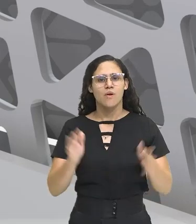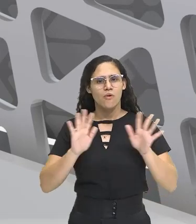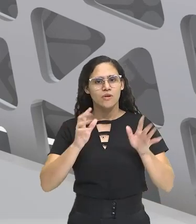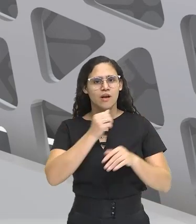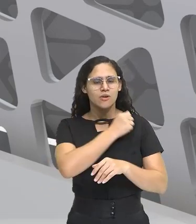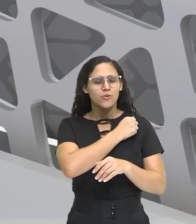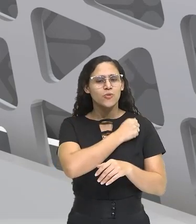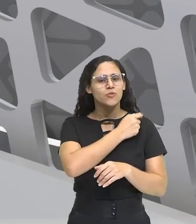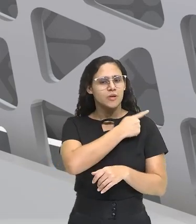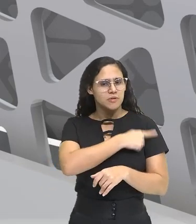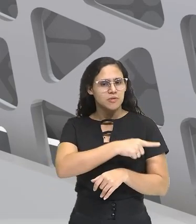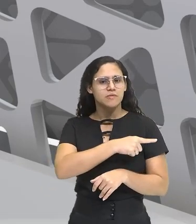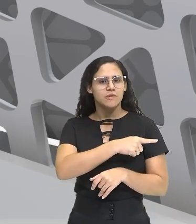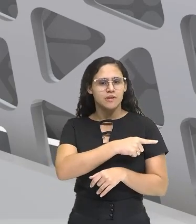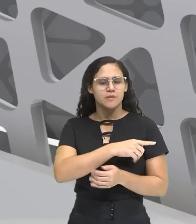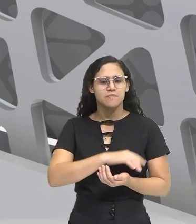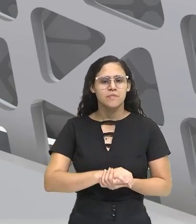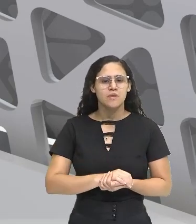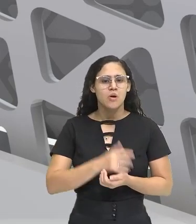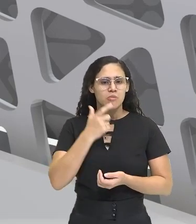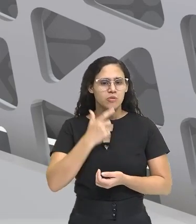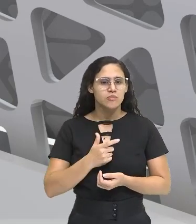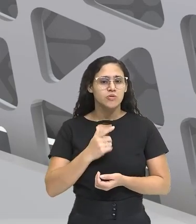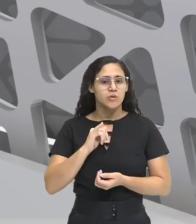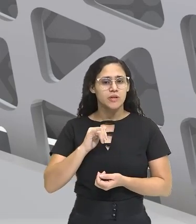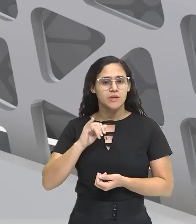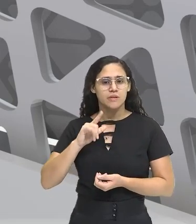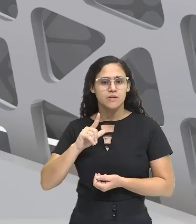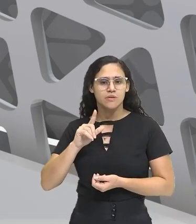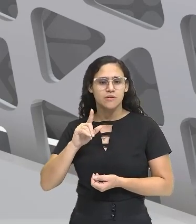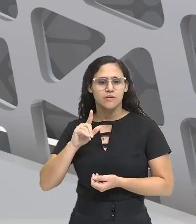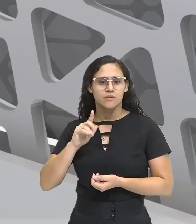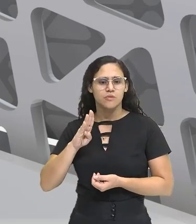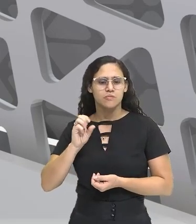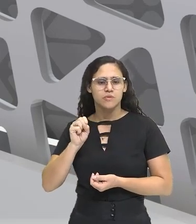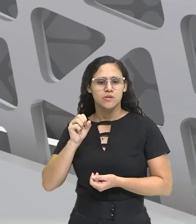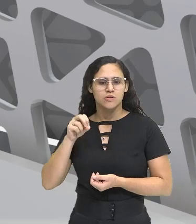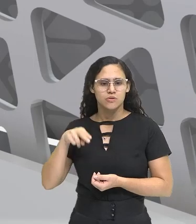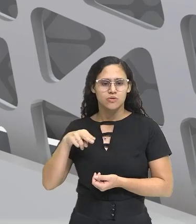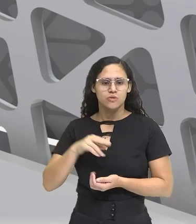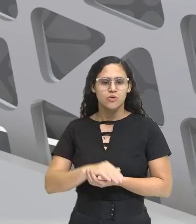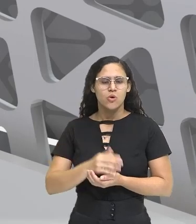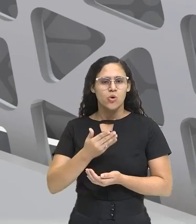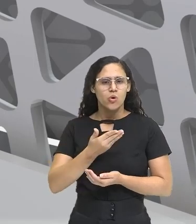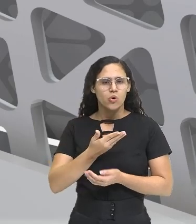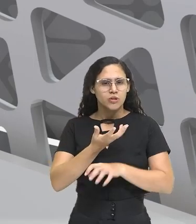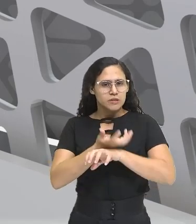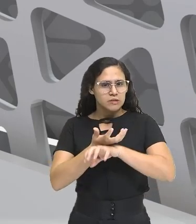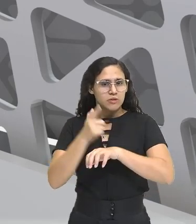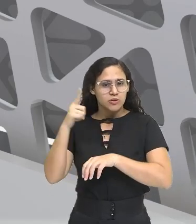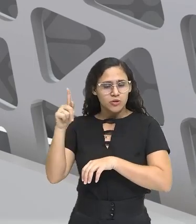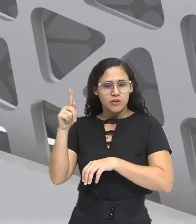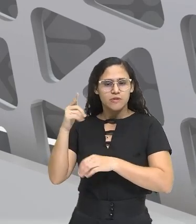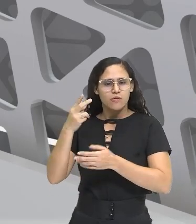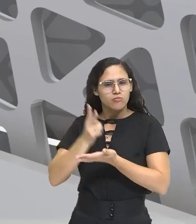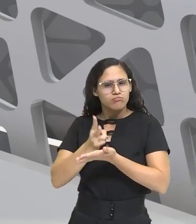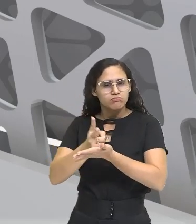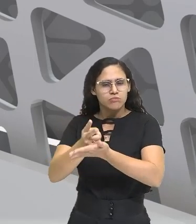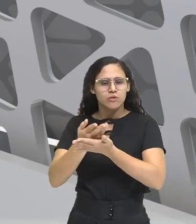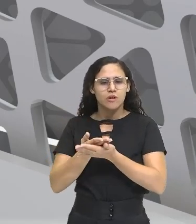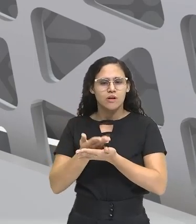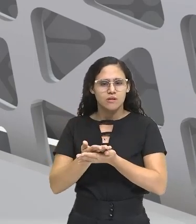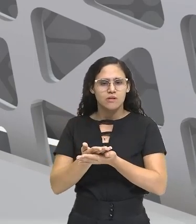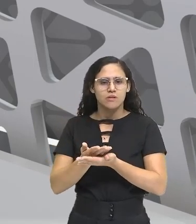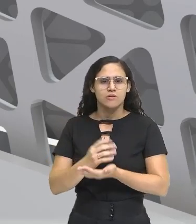Olá, alunos da primeira série do ensino médio. Eu me chamo Ilson do Nascimento, sou professor da disciplina de Geografia e eu vou dar continuidade às